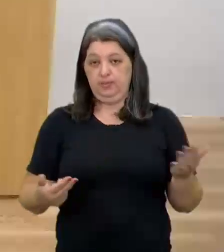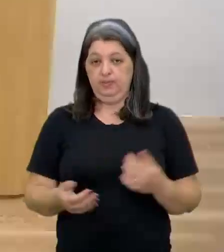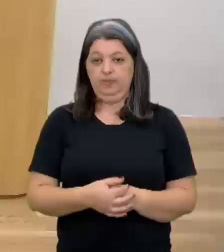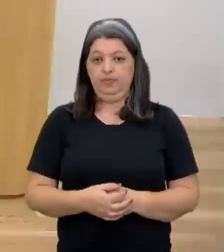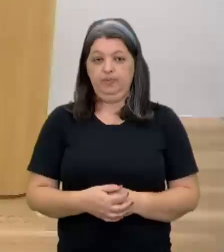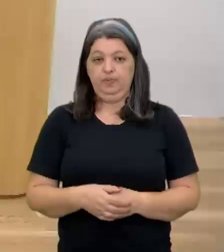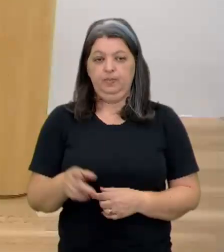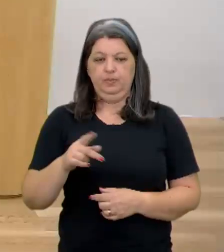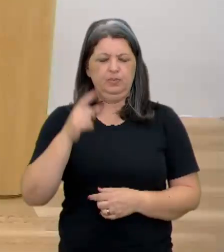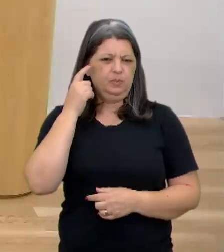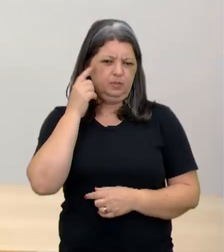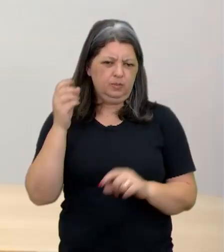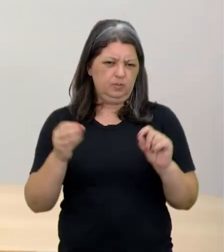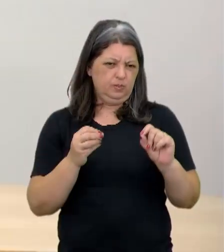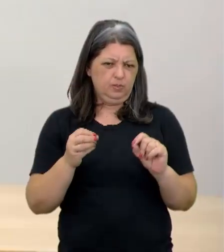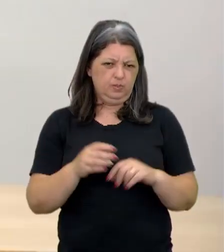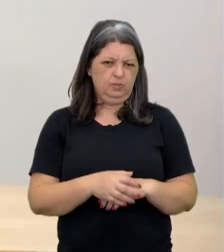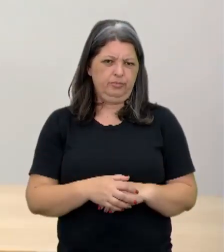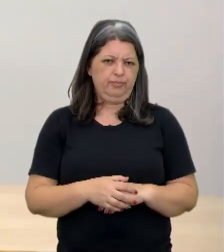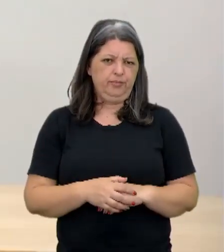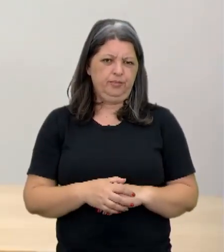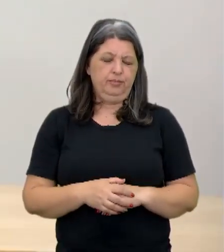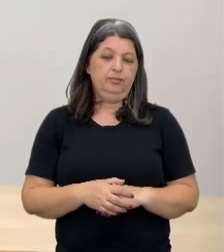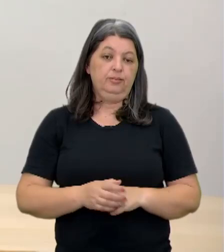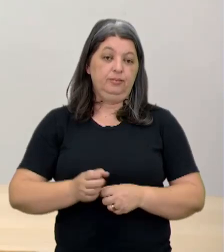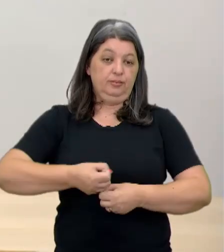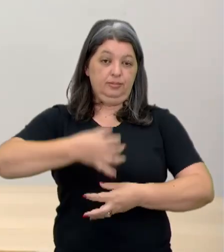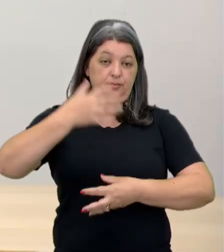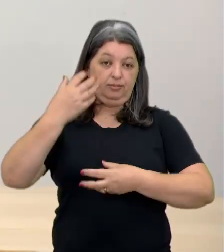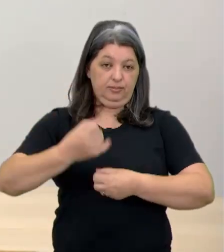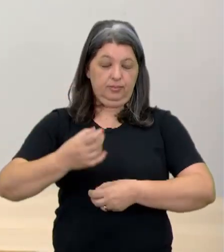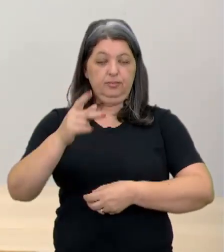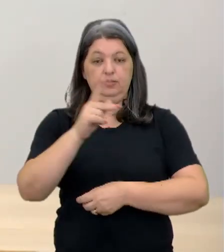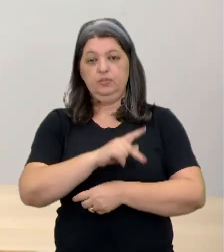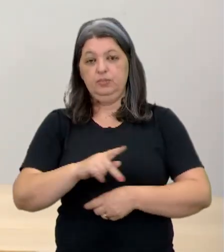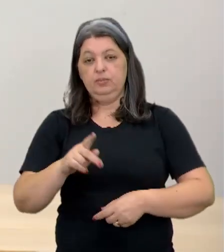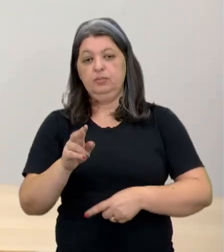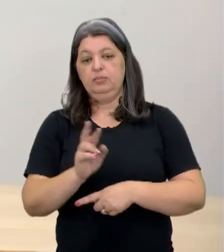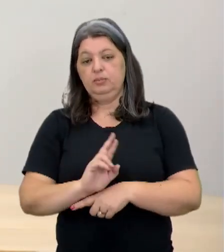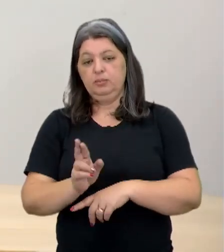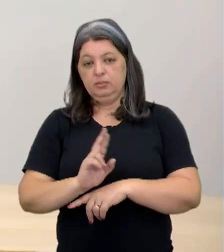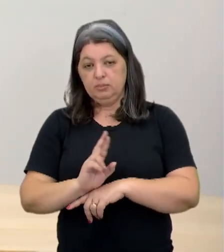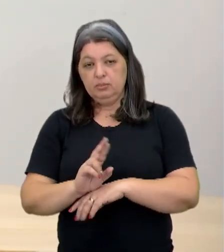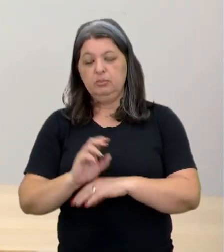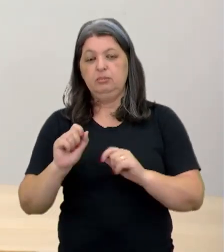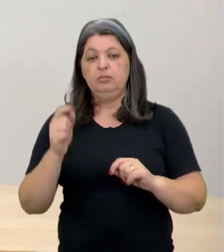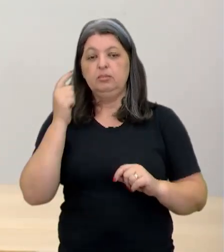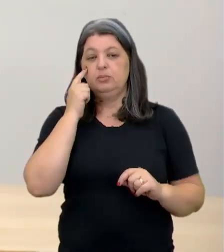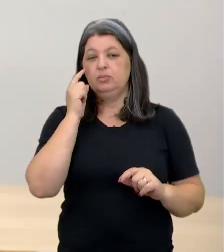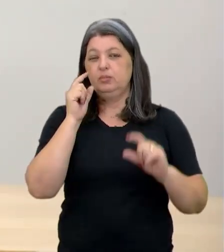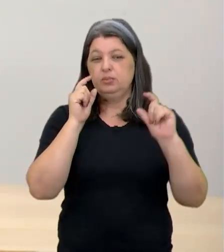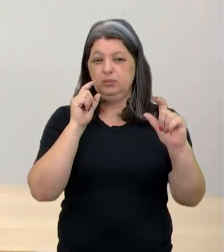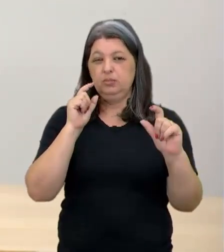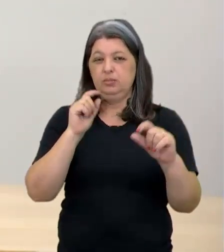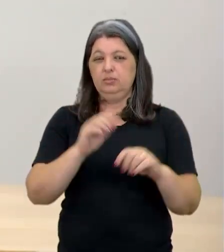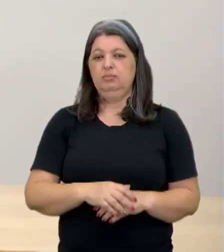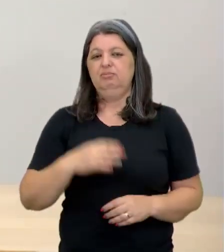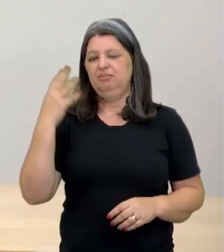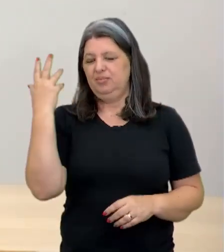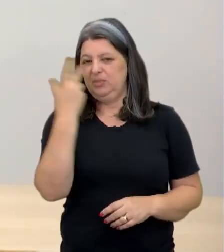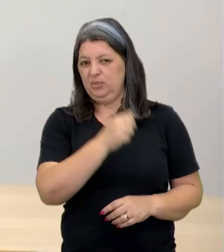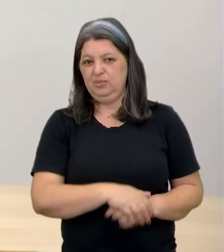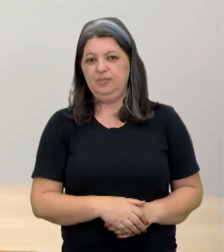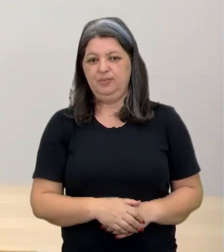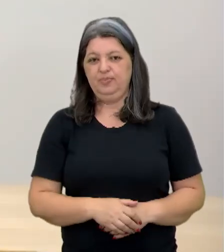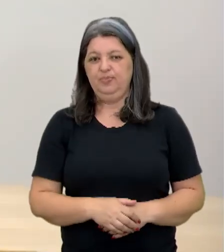Inês, só pra pensar, quanto tempo? Então, lá no chat também, professora Roberta, eu acho que eles podem pensar nas palavras bonitas que nós usamos,